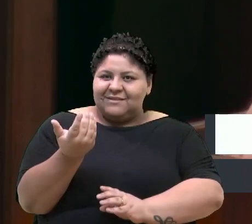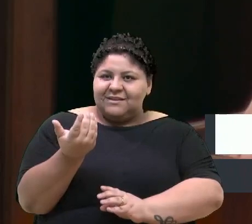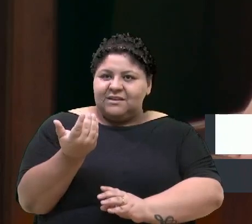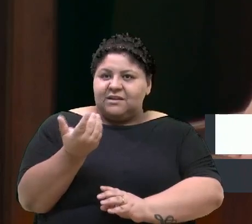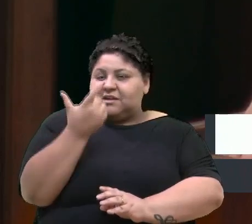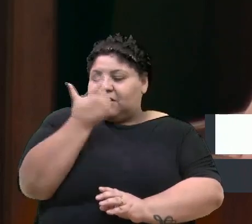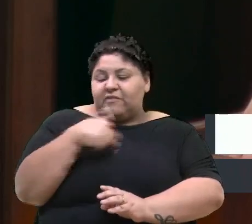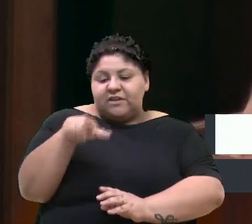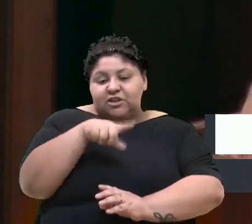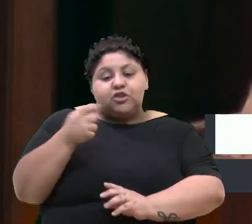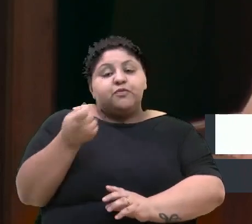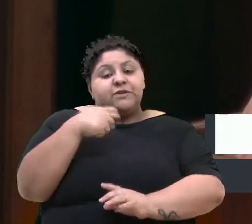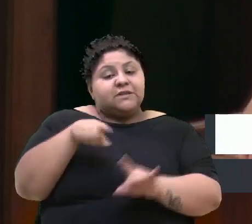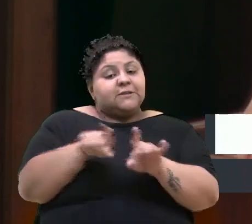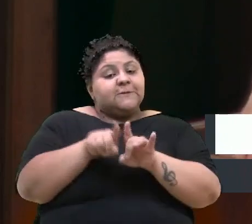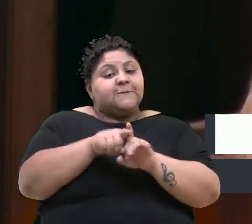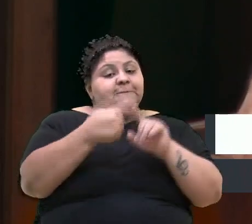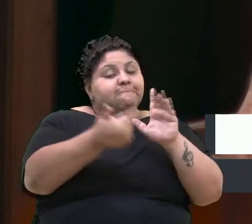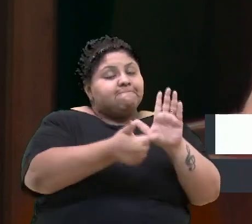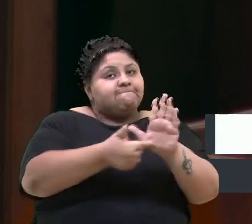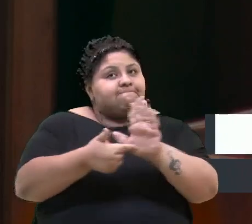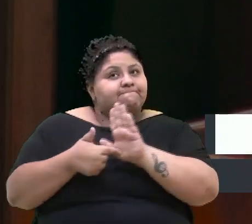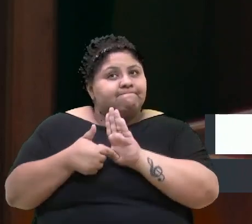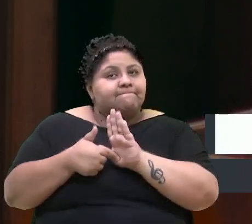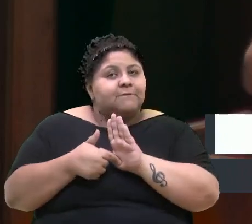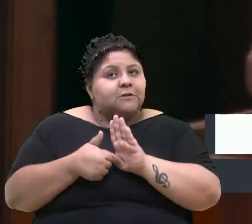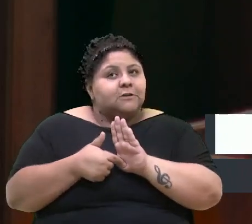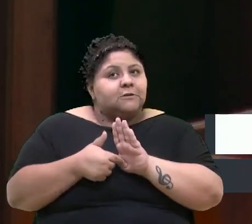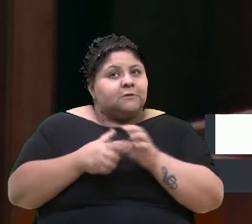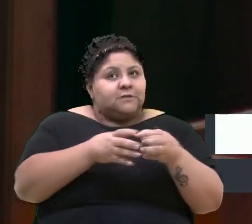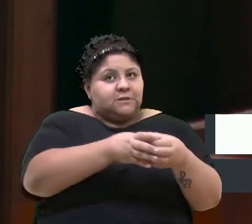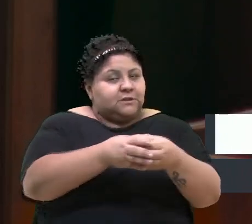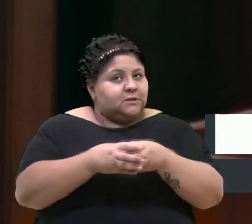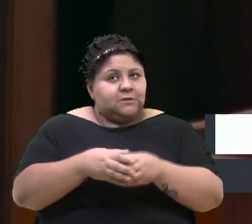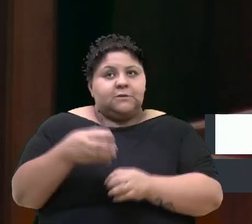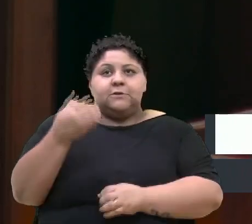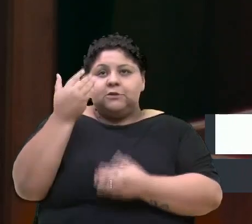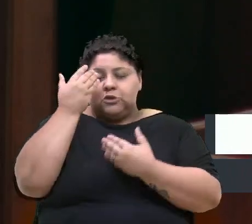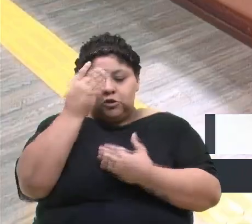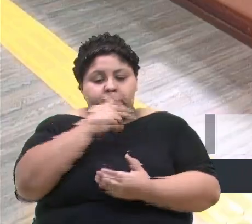gente precisa, inclusive, mostrar para essa geração. Era isso, muito obrigado, presidente.